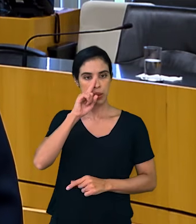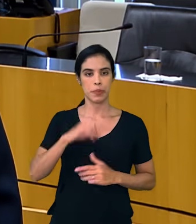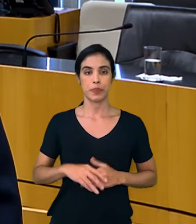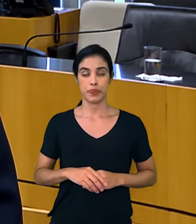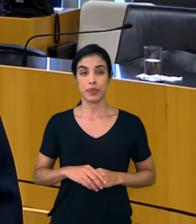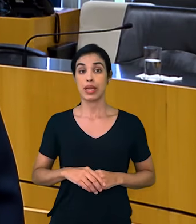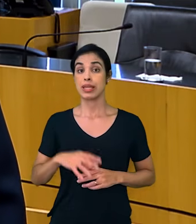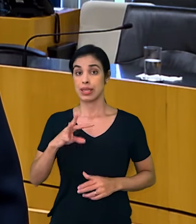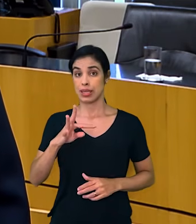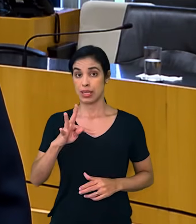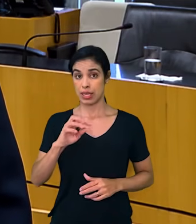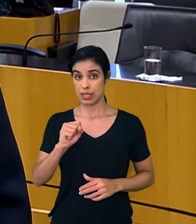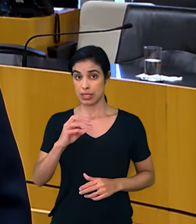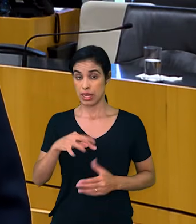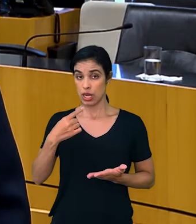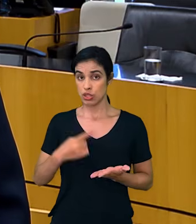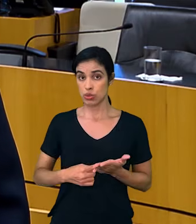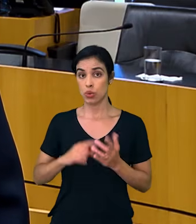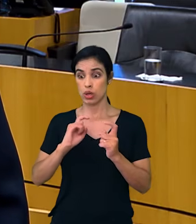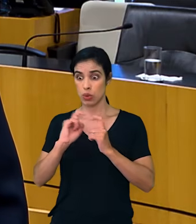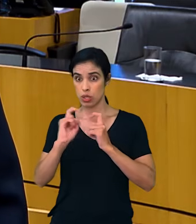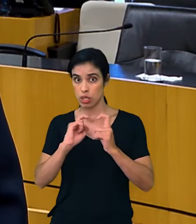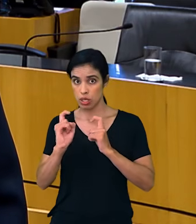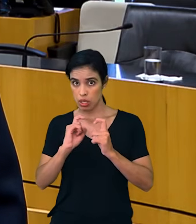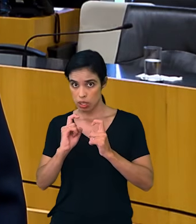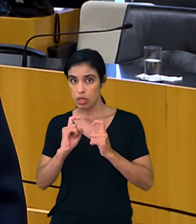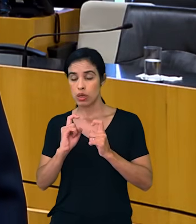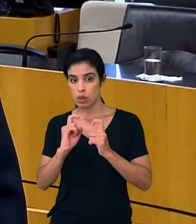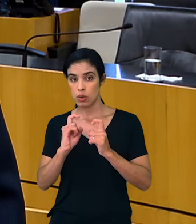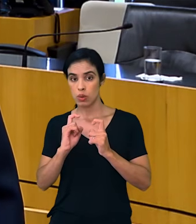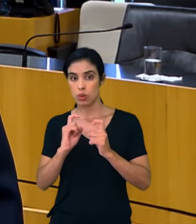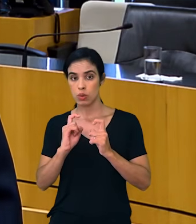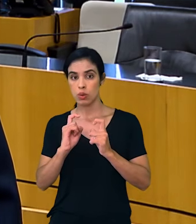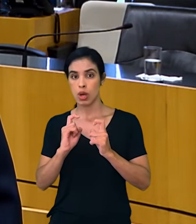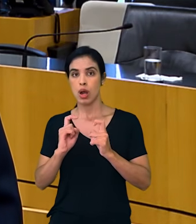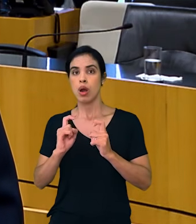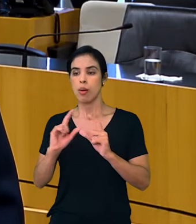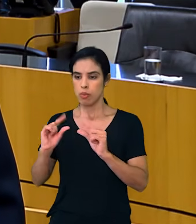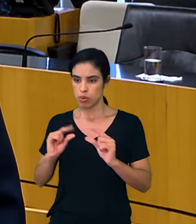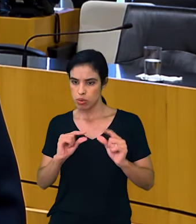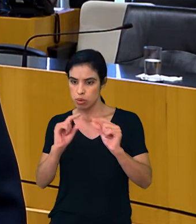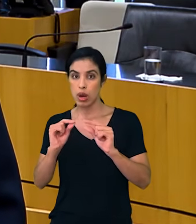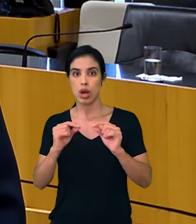agendando reunião de conciliação e julgamento logo após